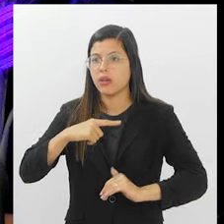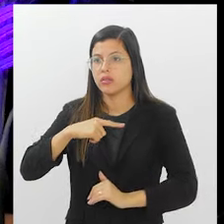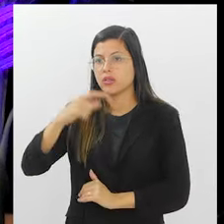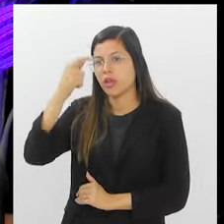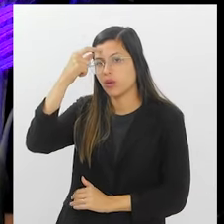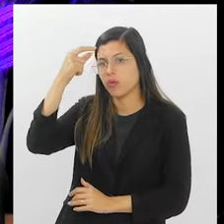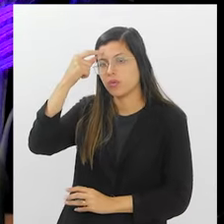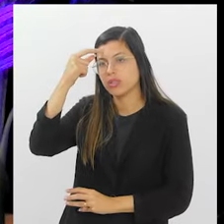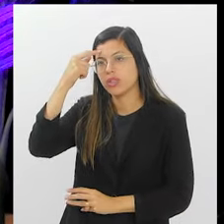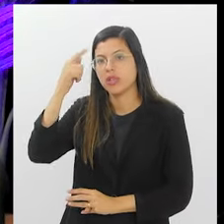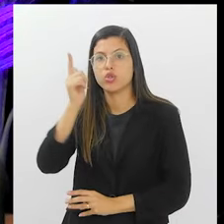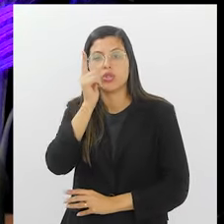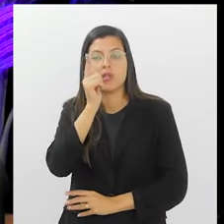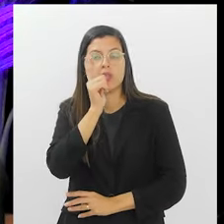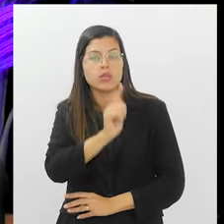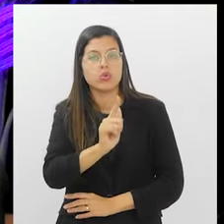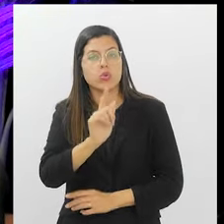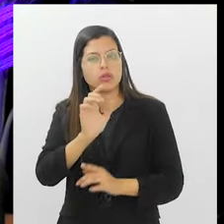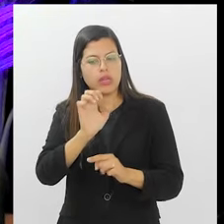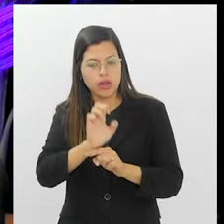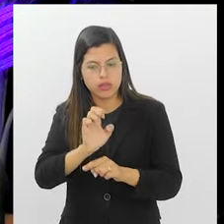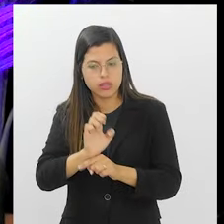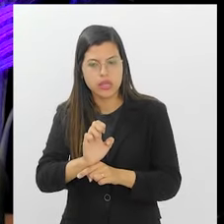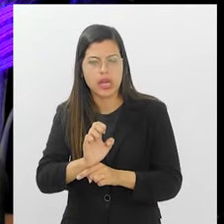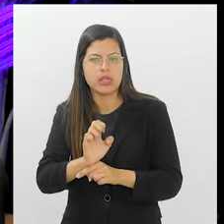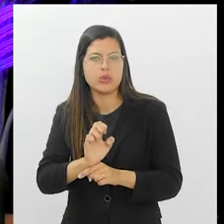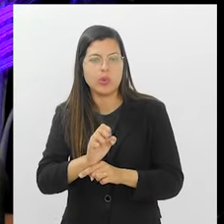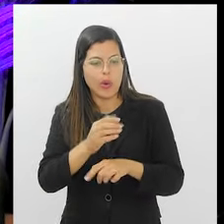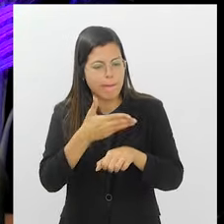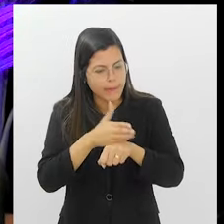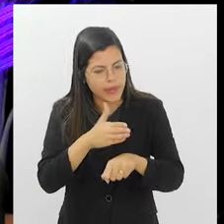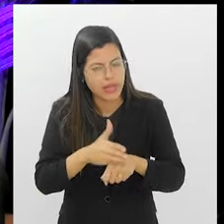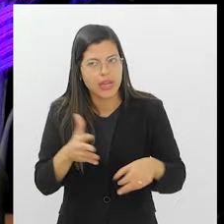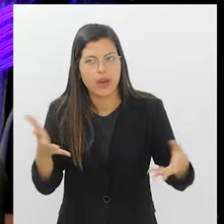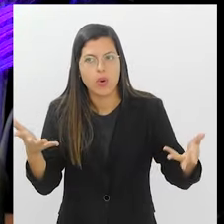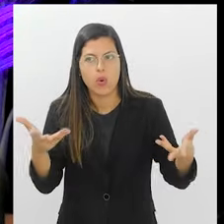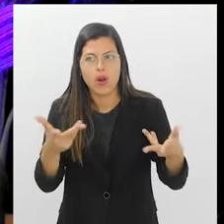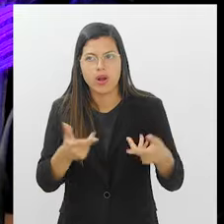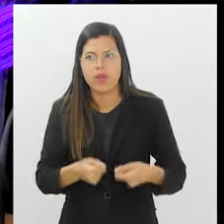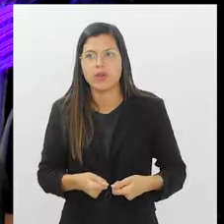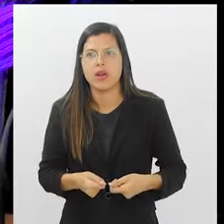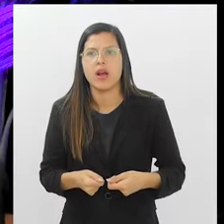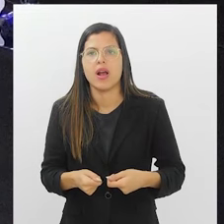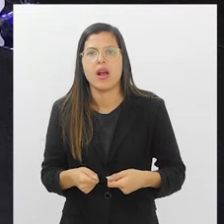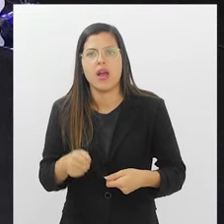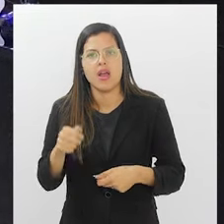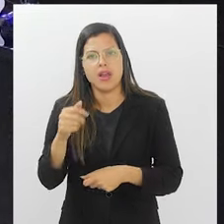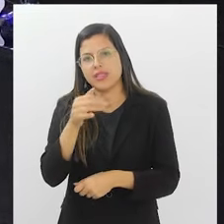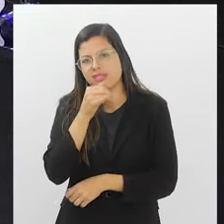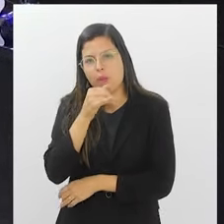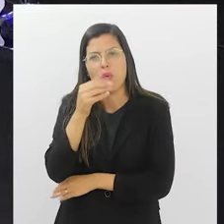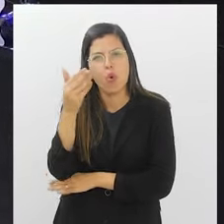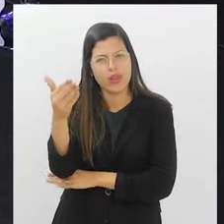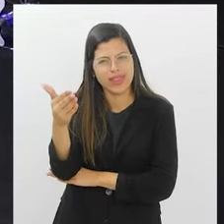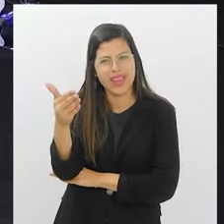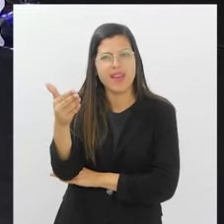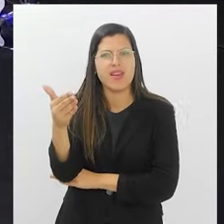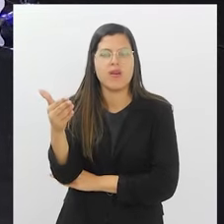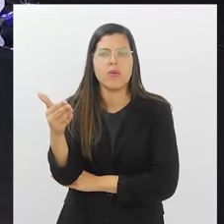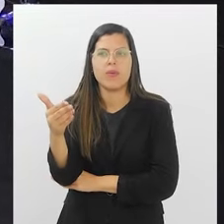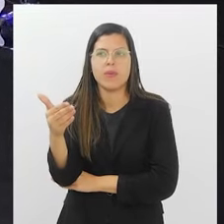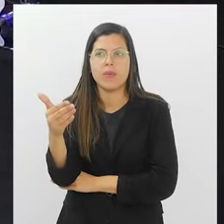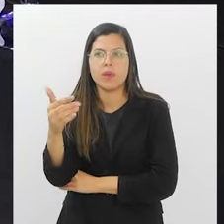né? E a gente consegue, através do Estado, né? Que eles possam ser qualificados, né? Nas pousadas, em hotéis, né? Hoteleiros,